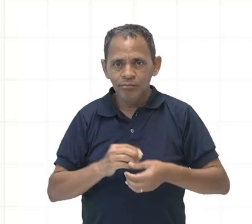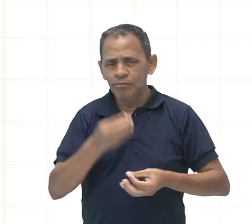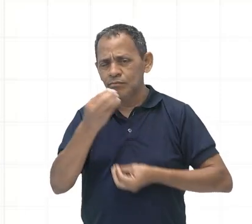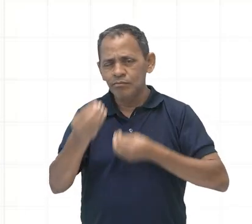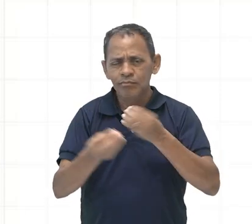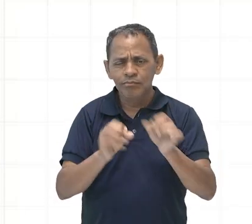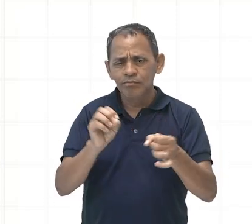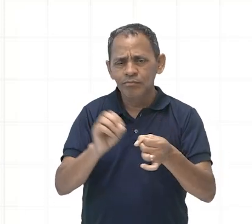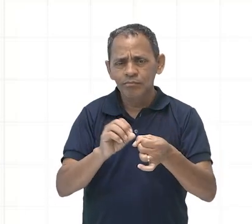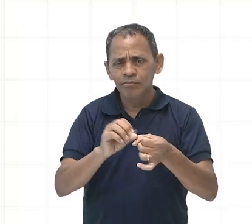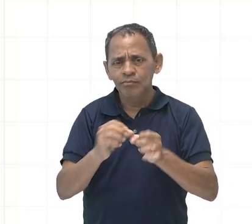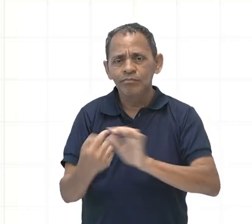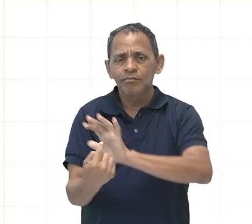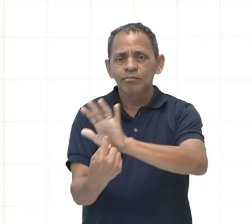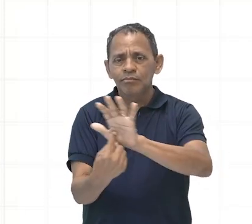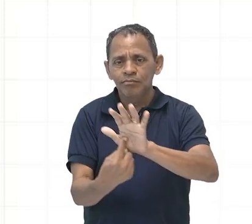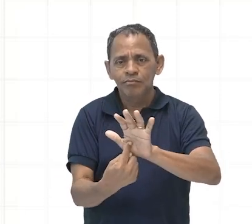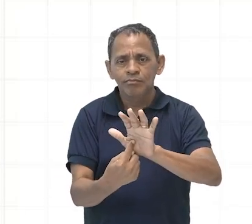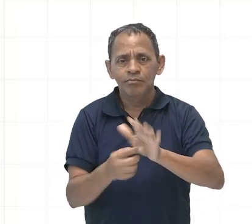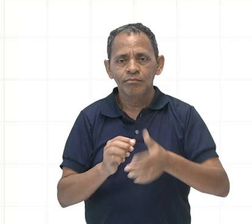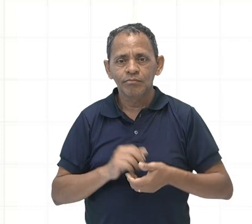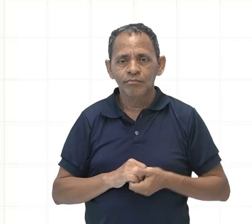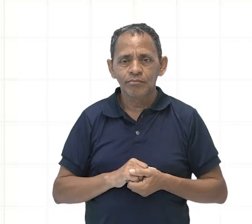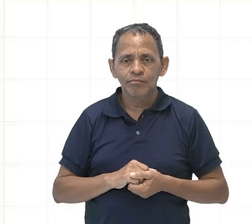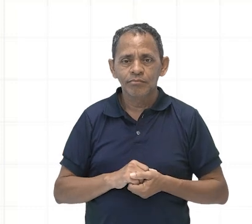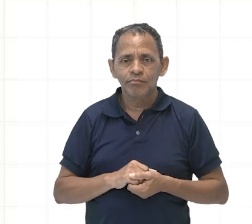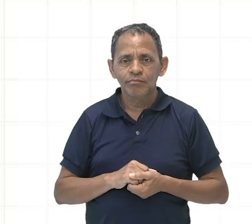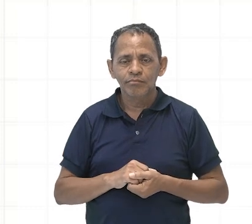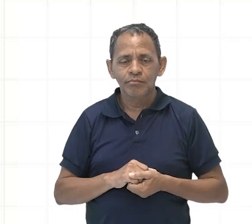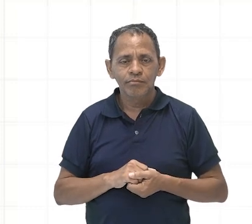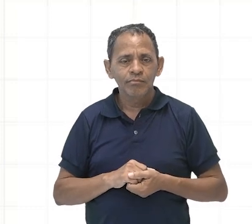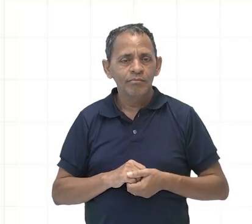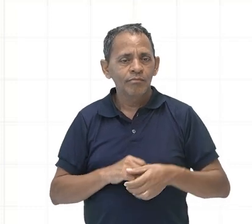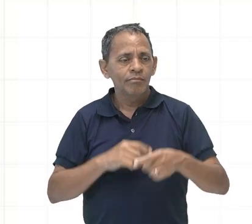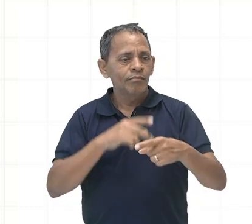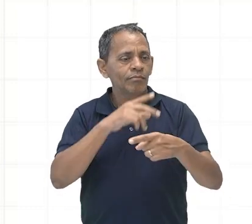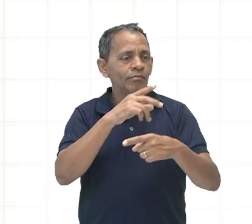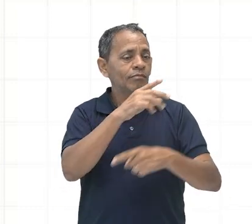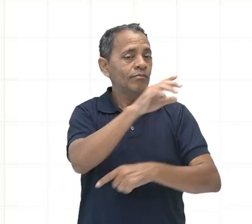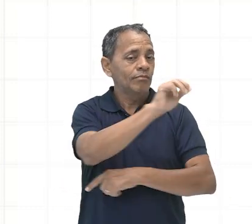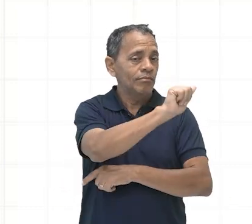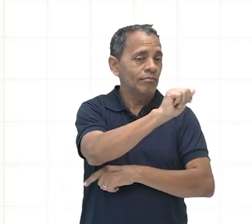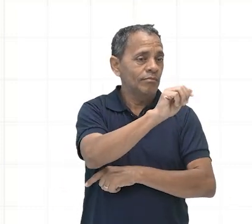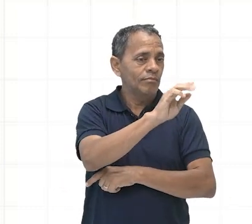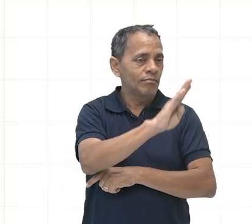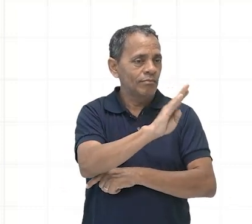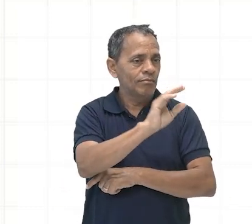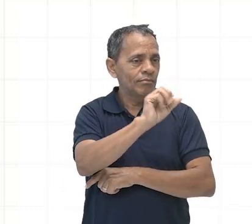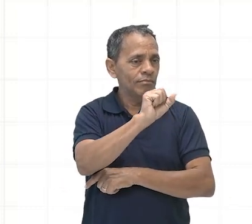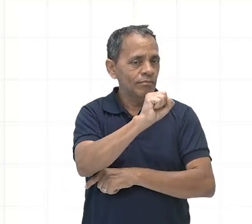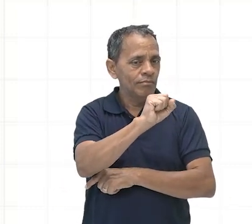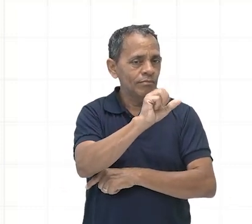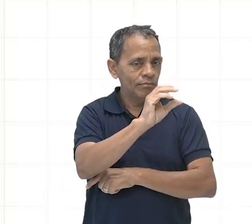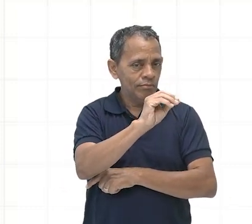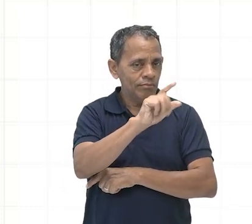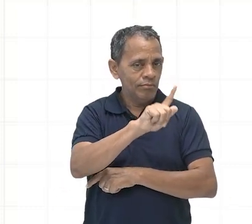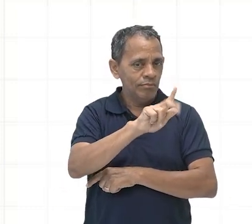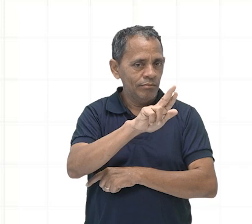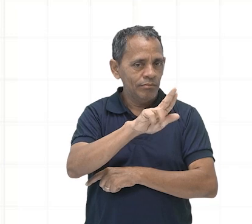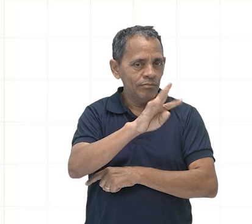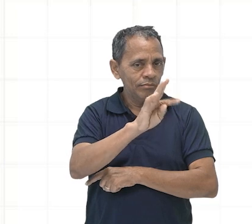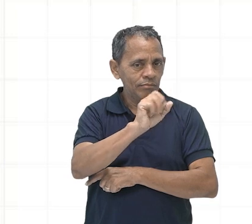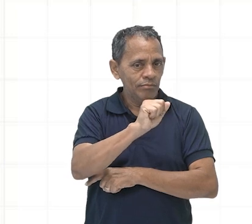para determinar? Para determinar a frequência relativa, eu vou pegar a frequência absoluta, que é o número de vezes